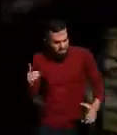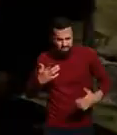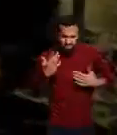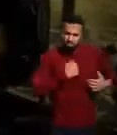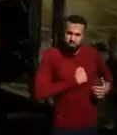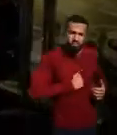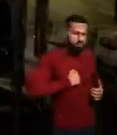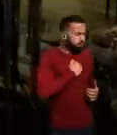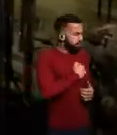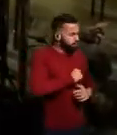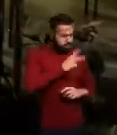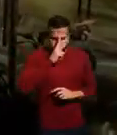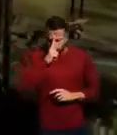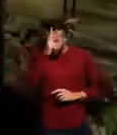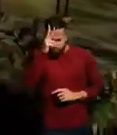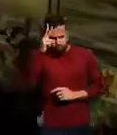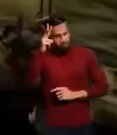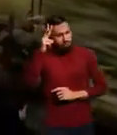saudade.